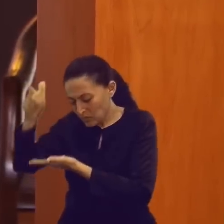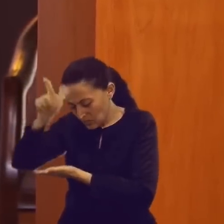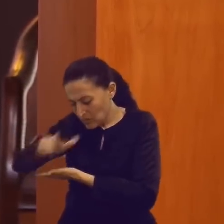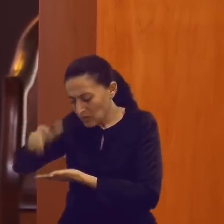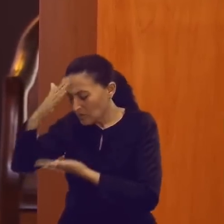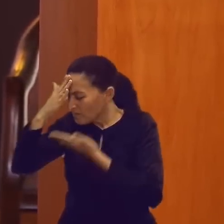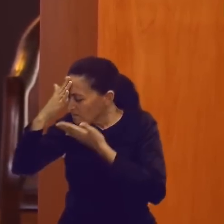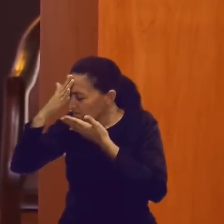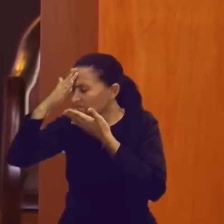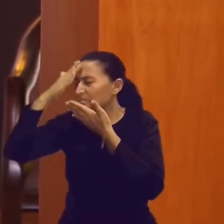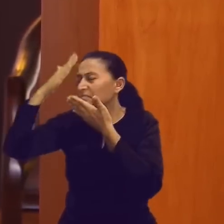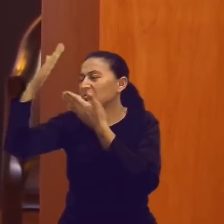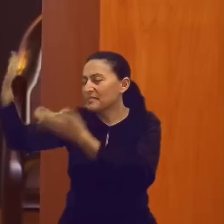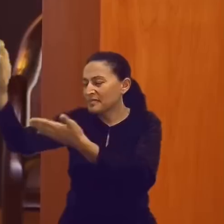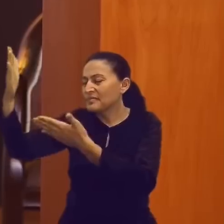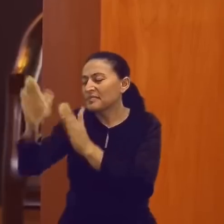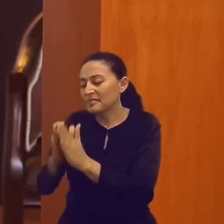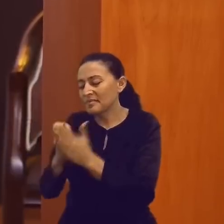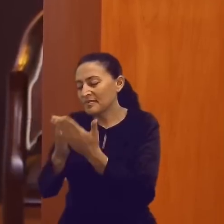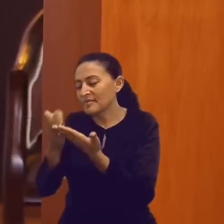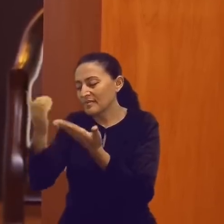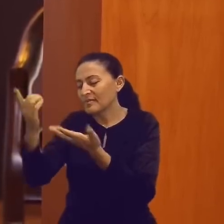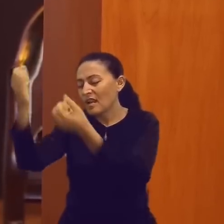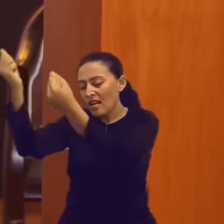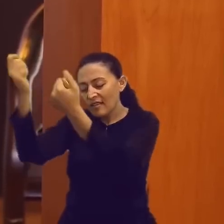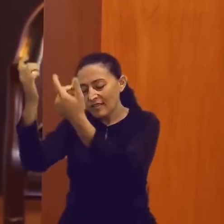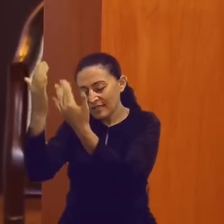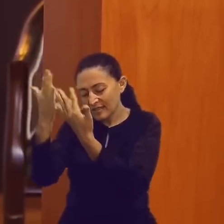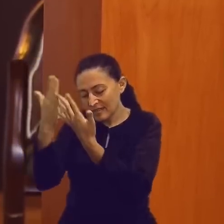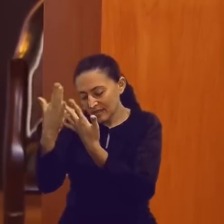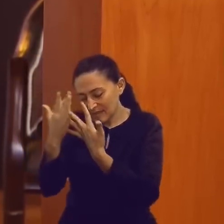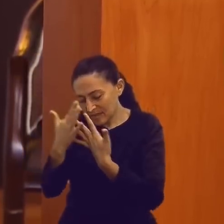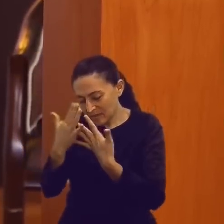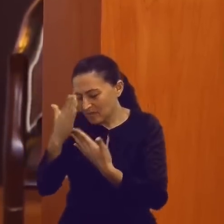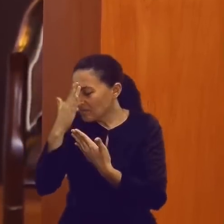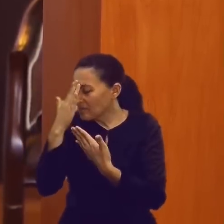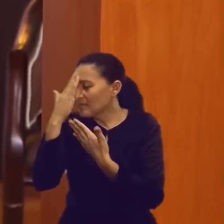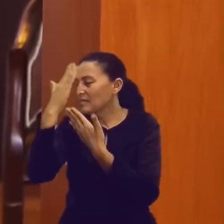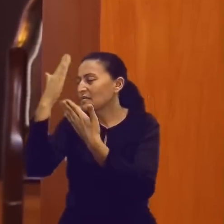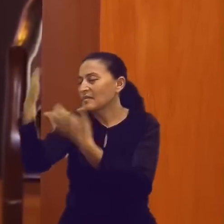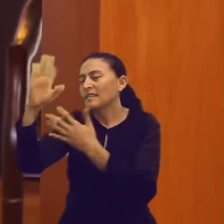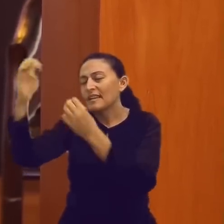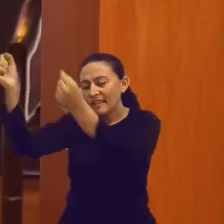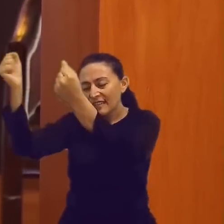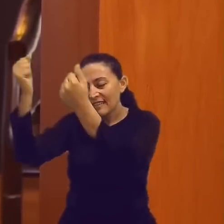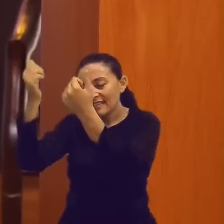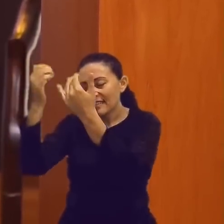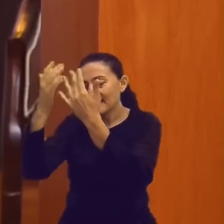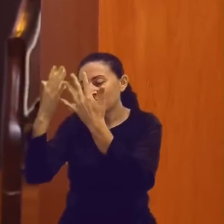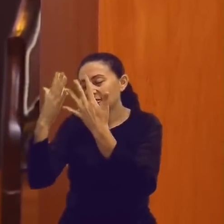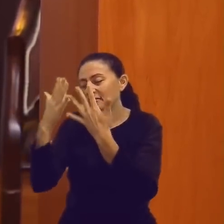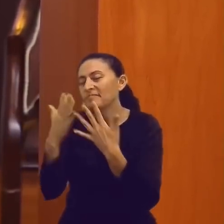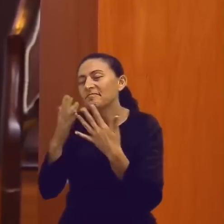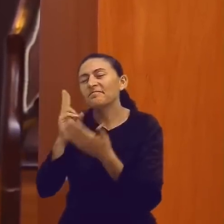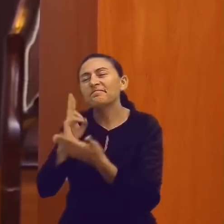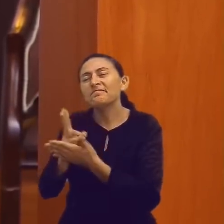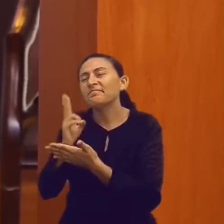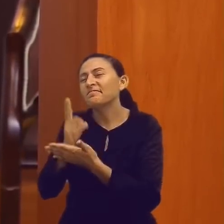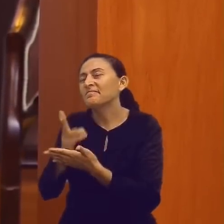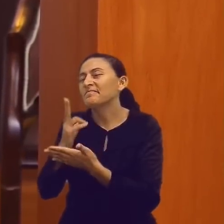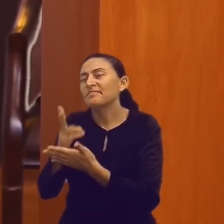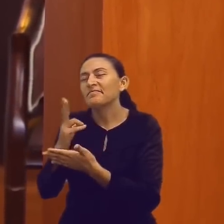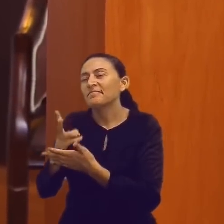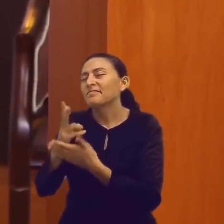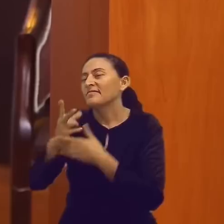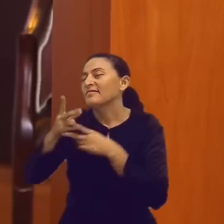Obrigado pela Tua palavra que nos foi trazida. Obrigado, pois a Tua graça continua extensiva